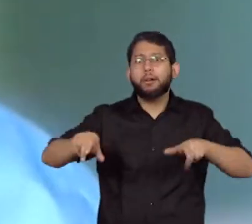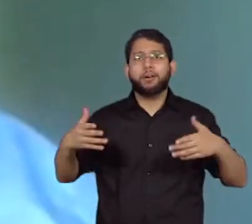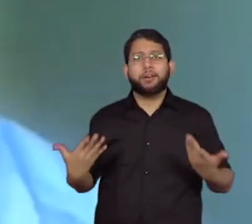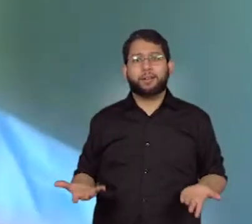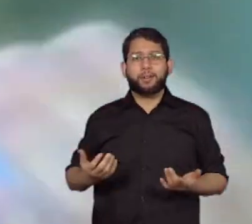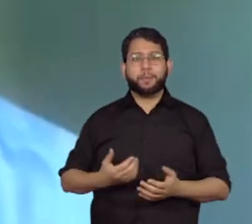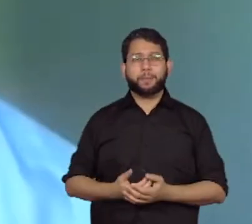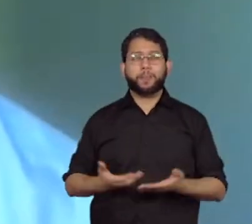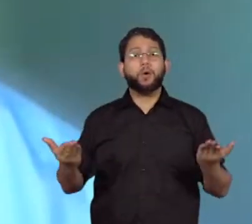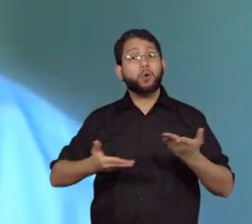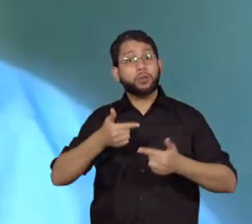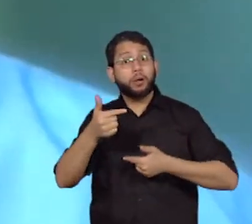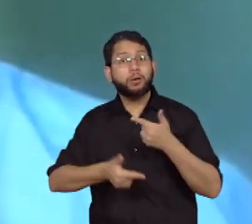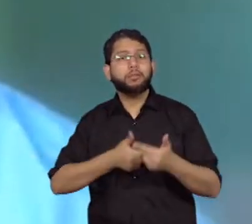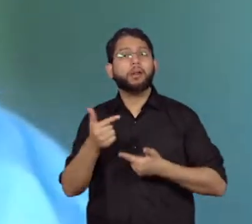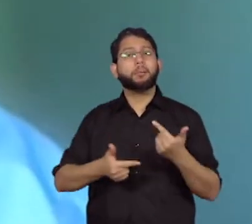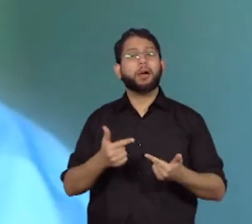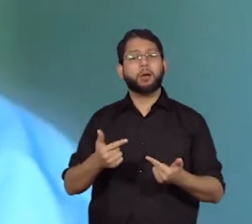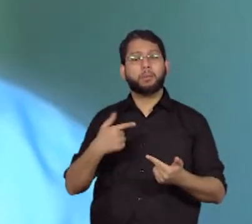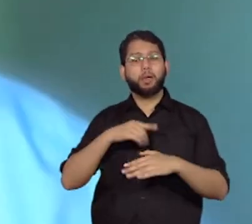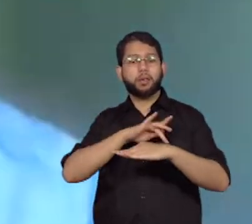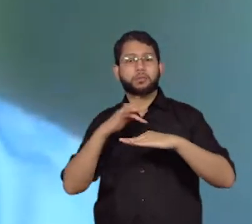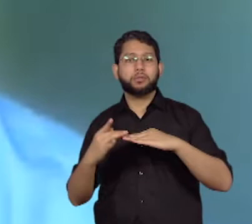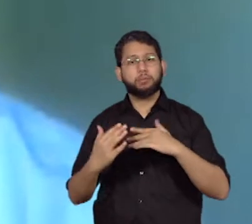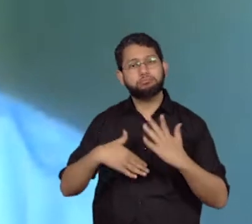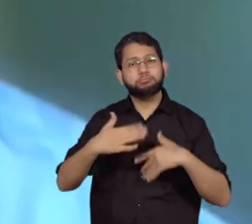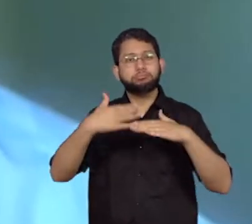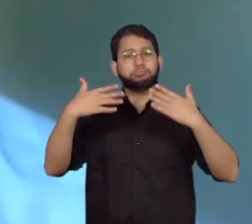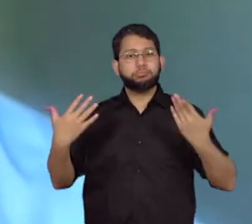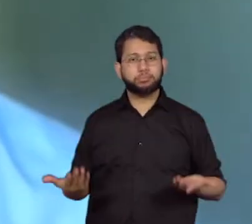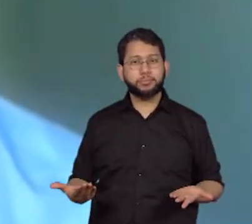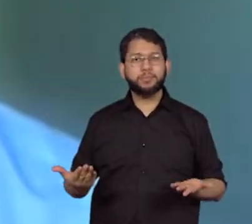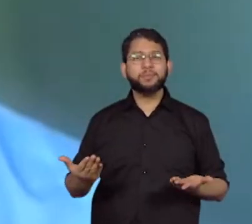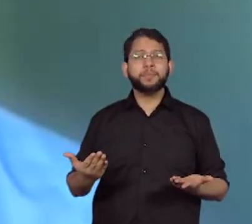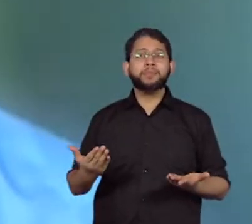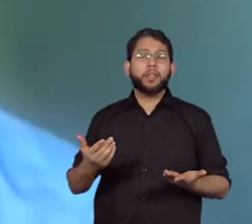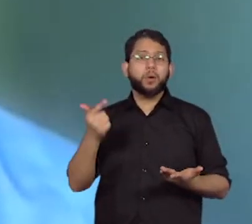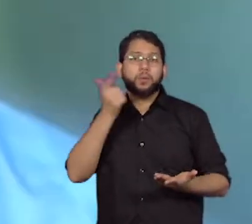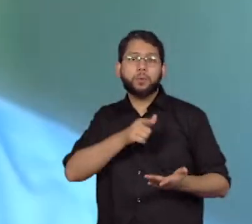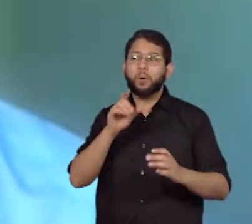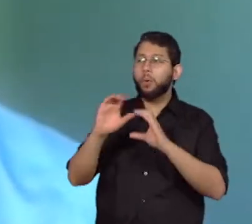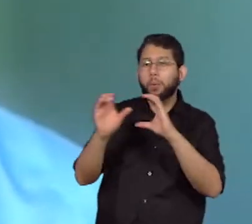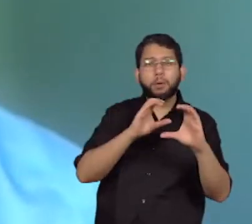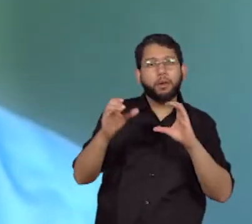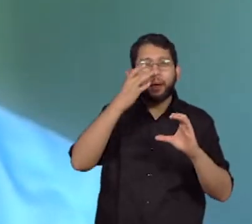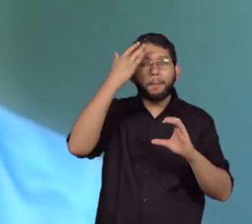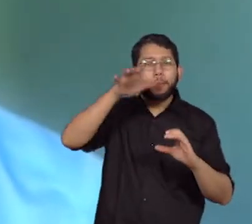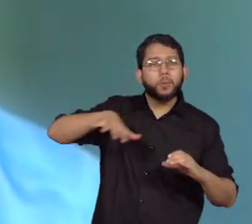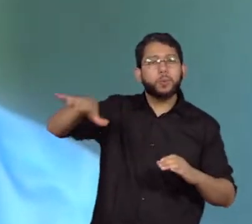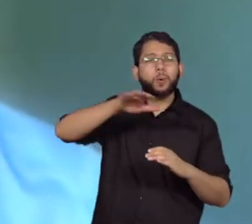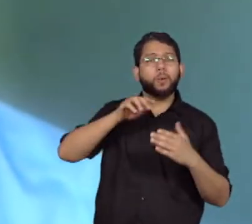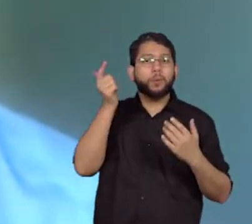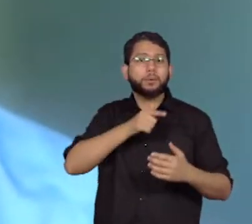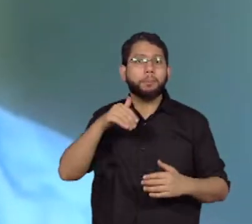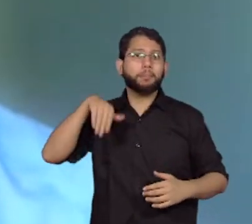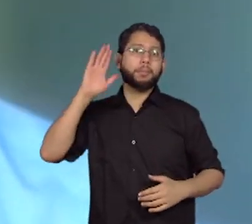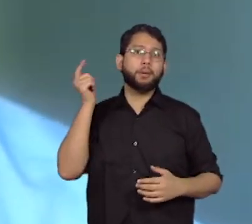Hoje eu estou trabalhando para crescer minhas redes sociais. É um desafio para mim, como eu comunico mais diretamente com as pessoas.